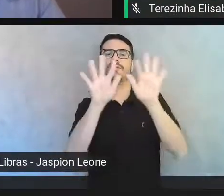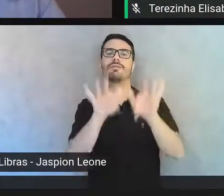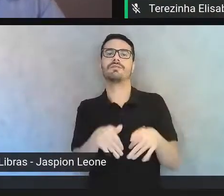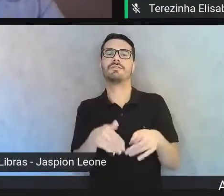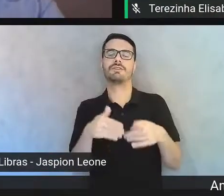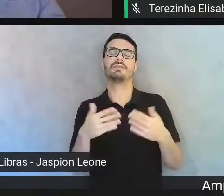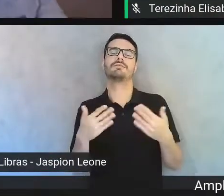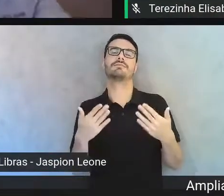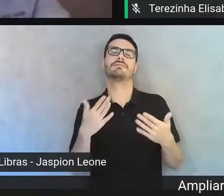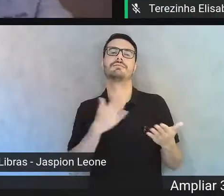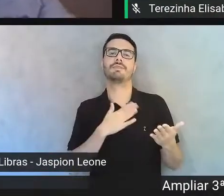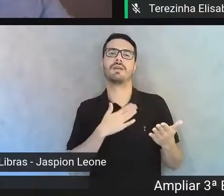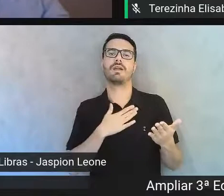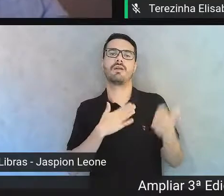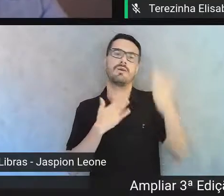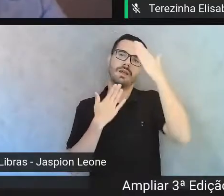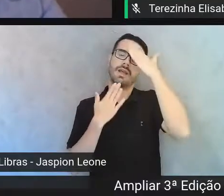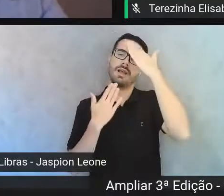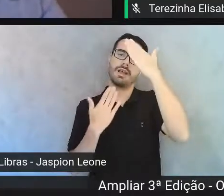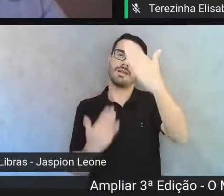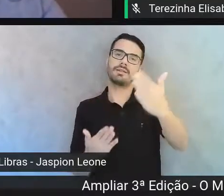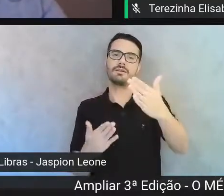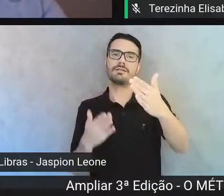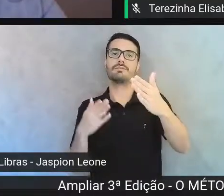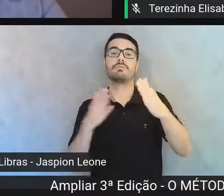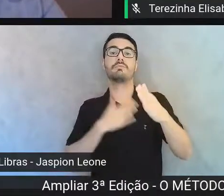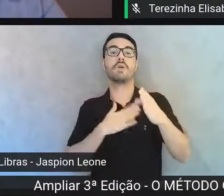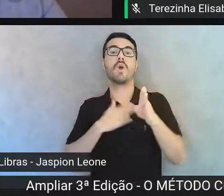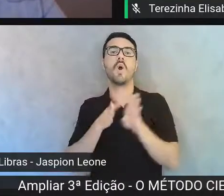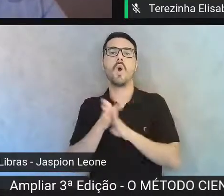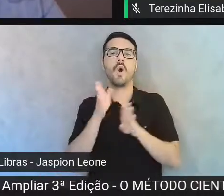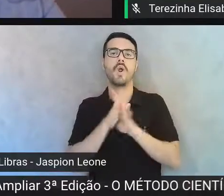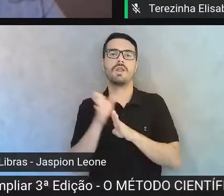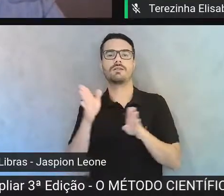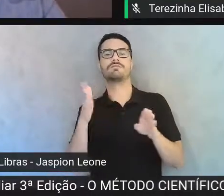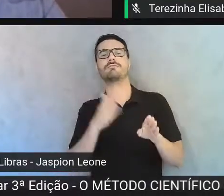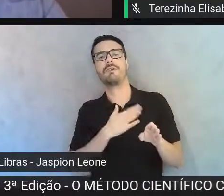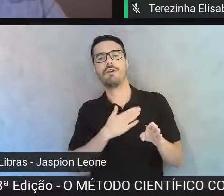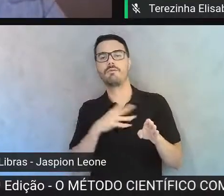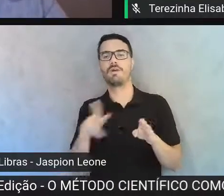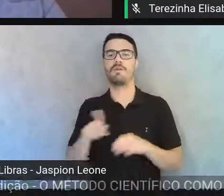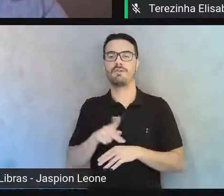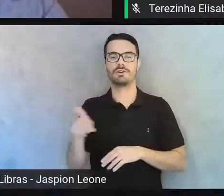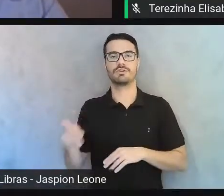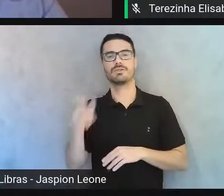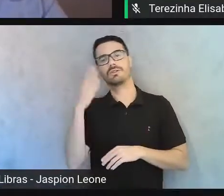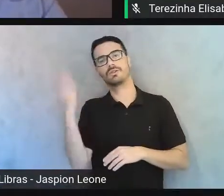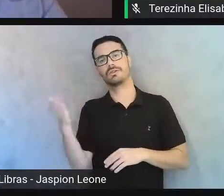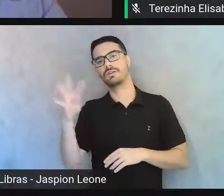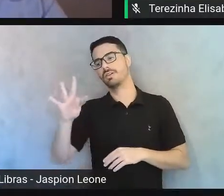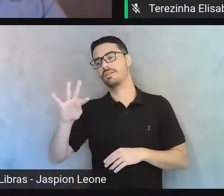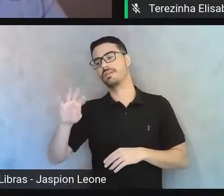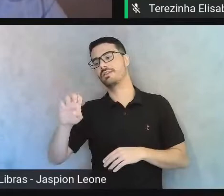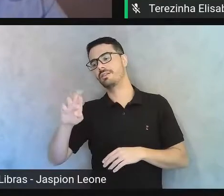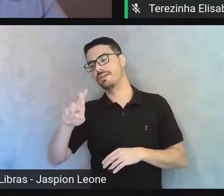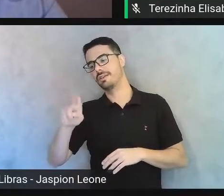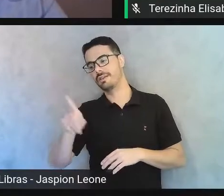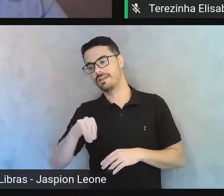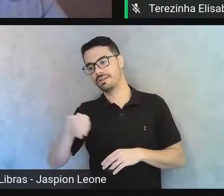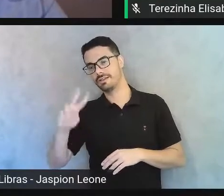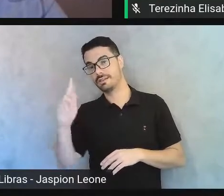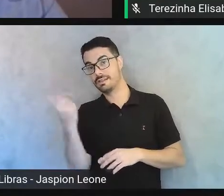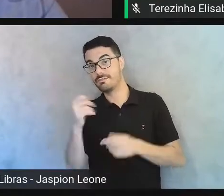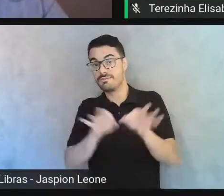meu agradecimento ao orientador, aos professores, a Terezinha, que prepararam